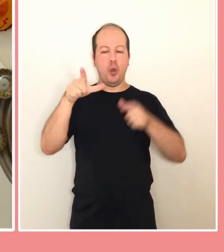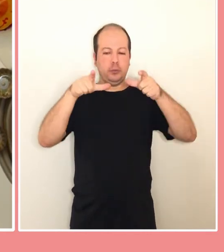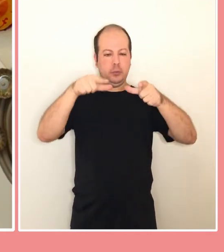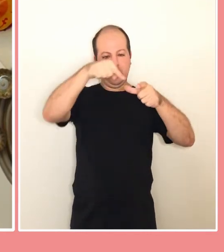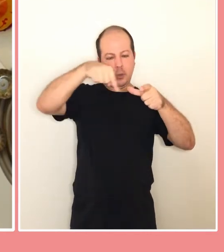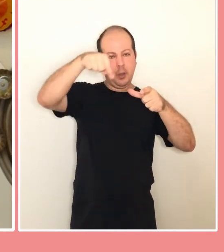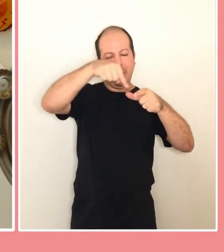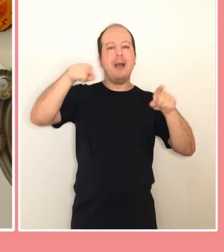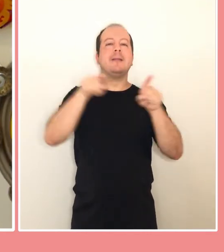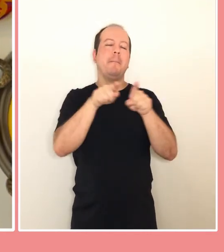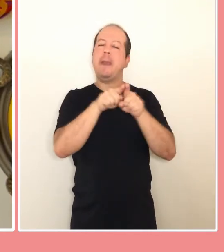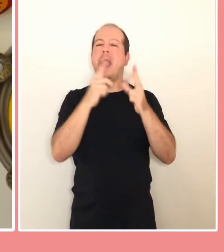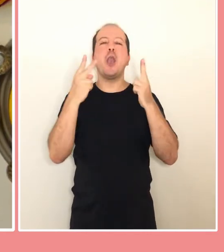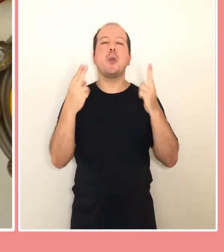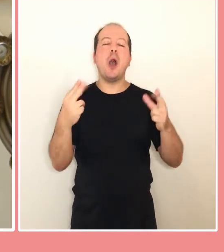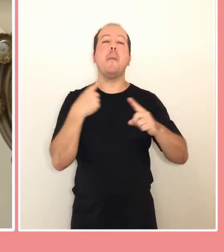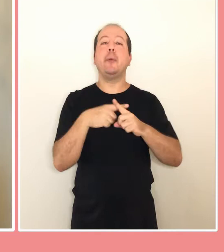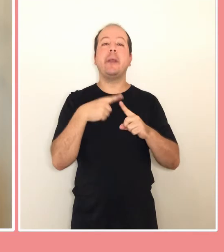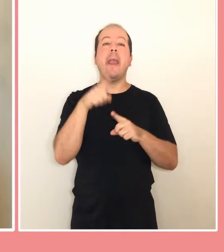furo também é a mesma coisa, tem que ser